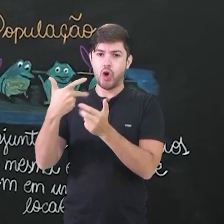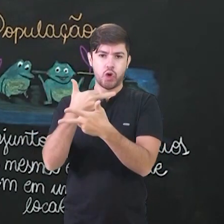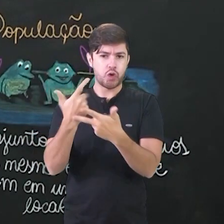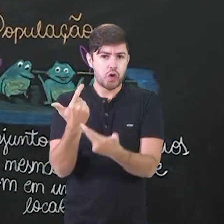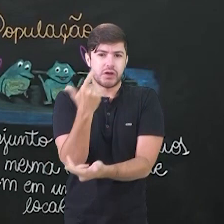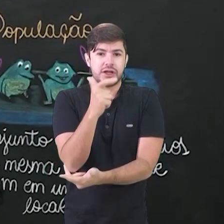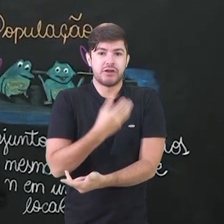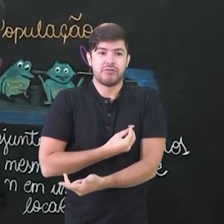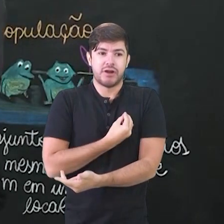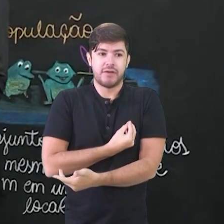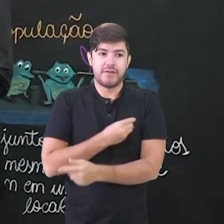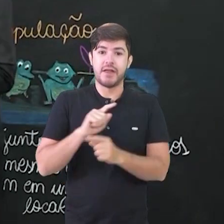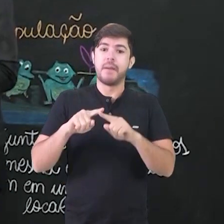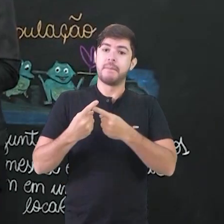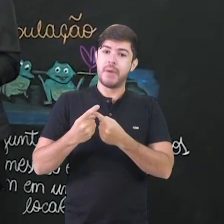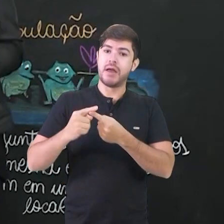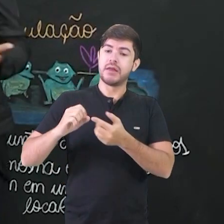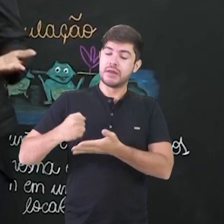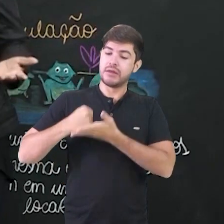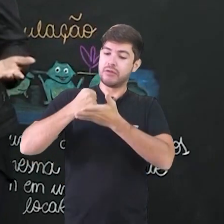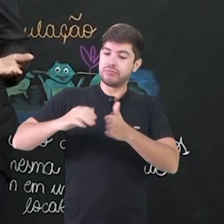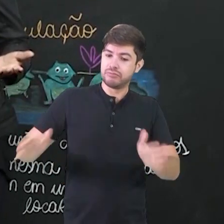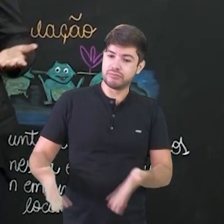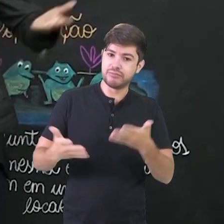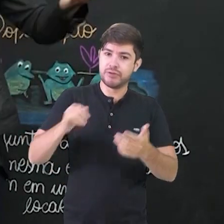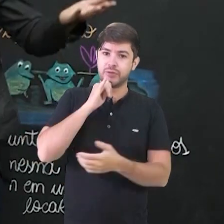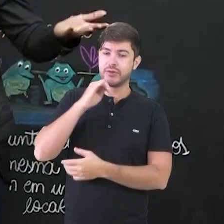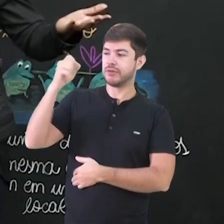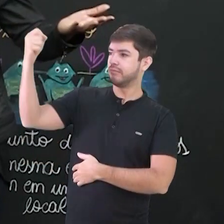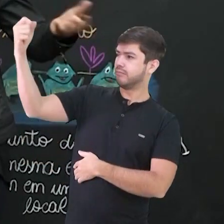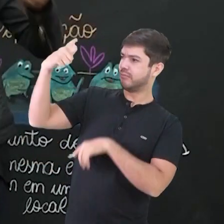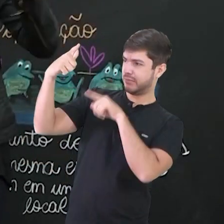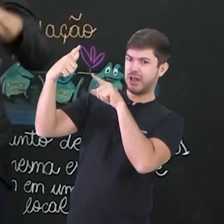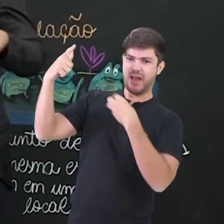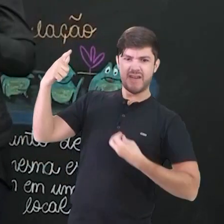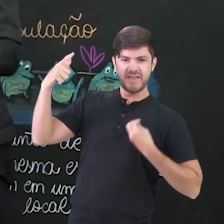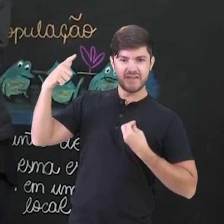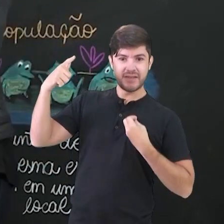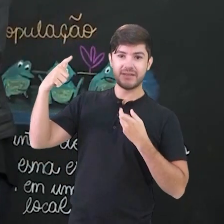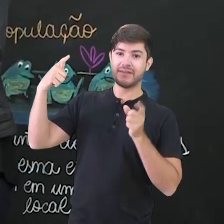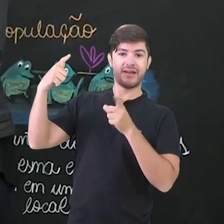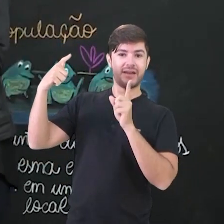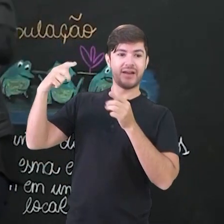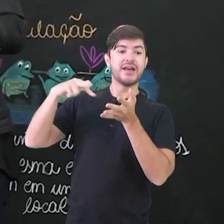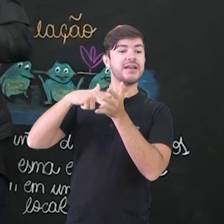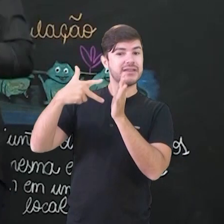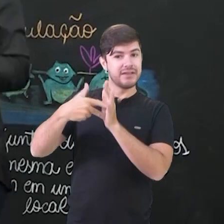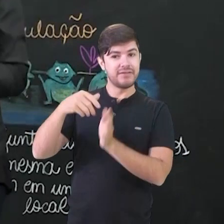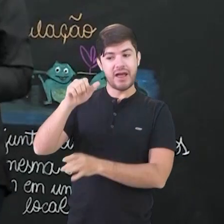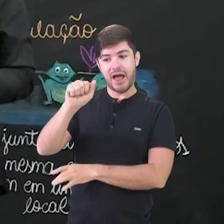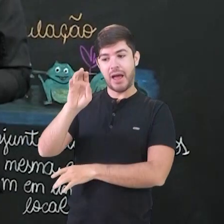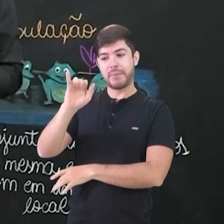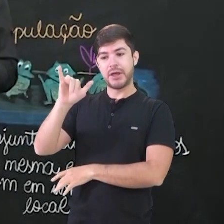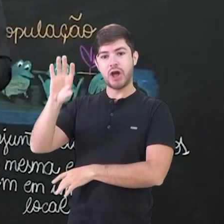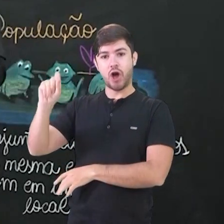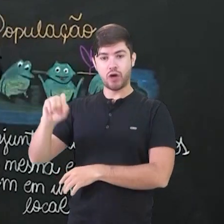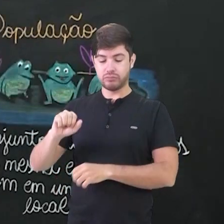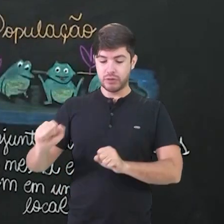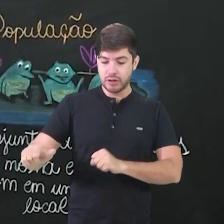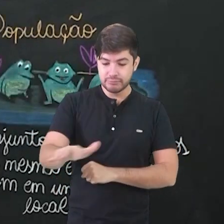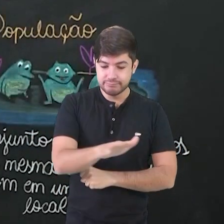vivos, mas que vão afetar demais. Luz. Luz não é viva, porém é muito importante.